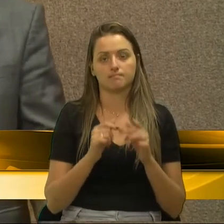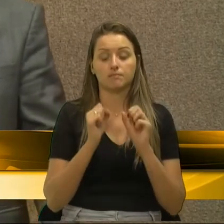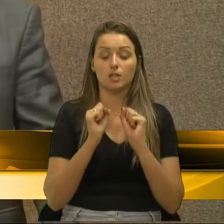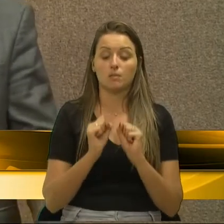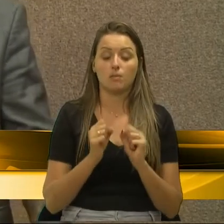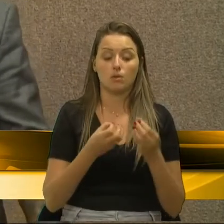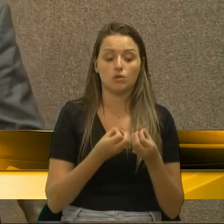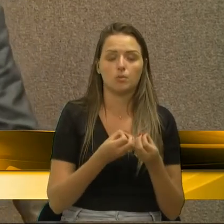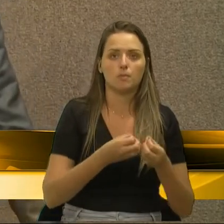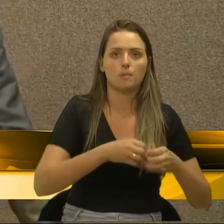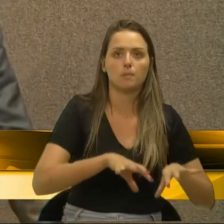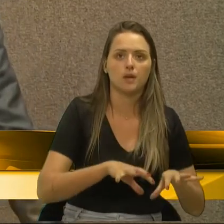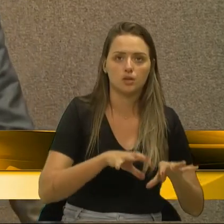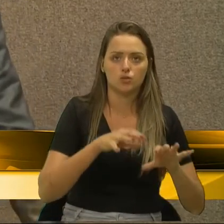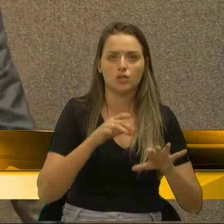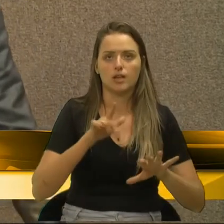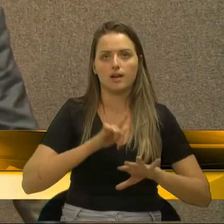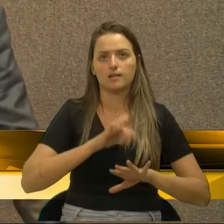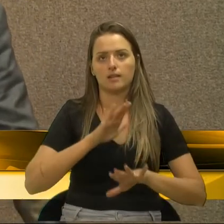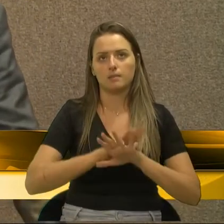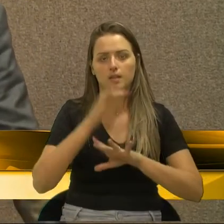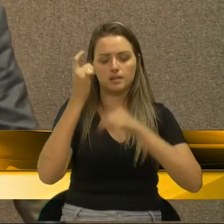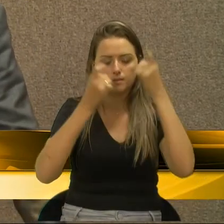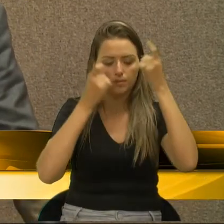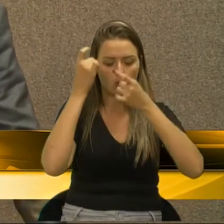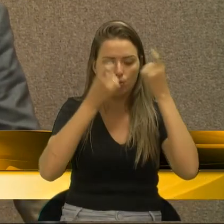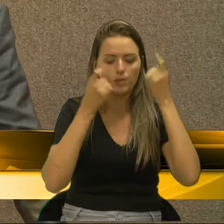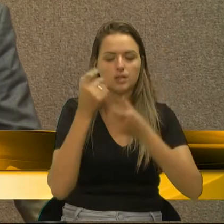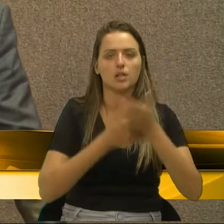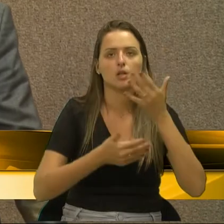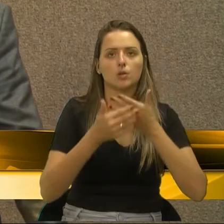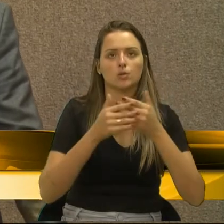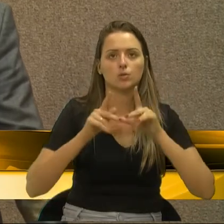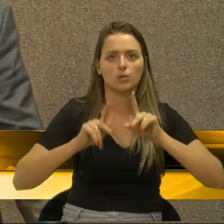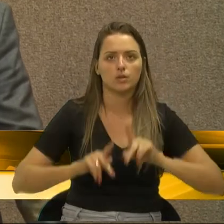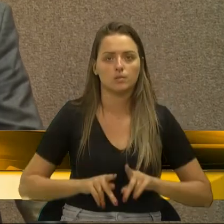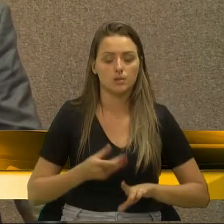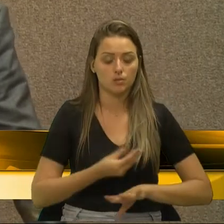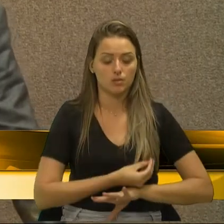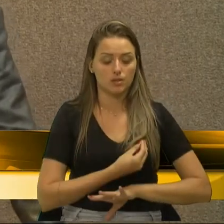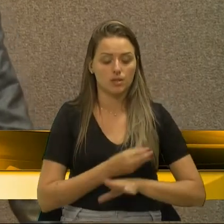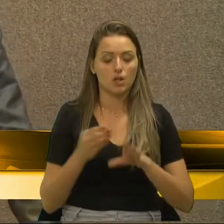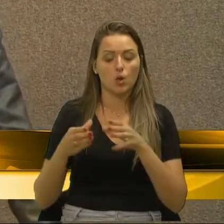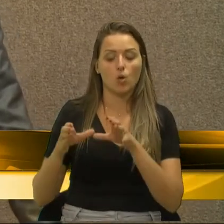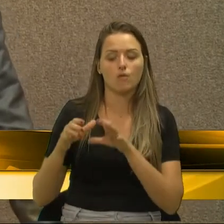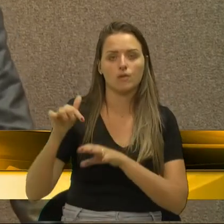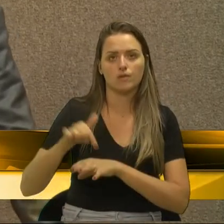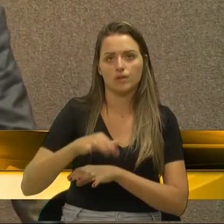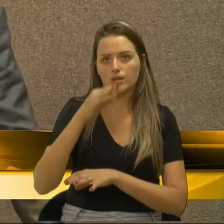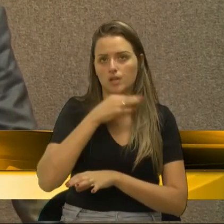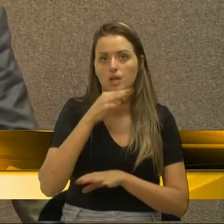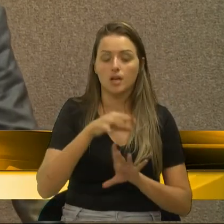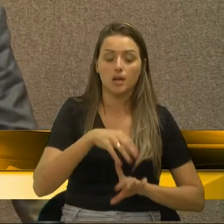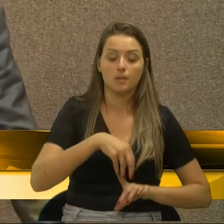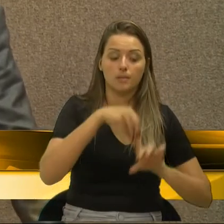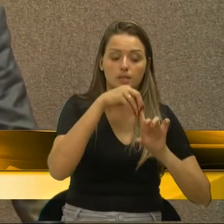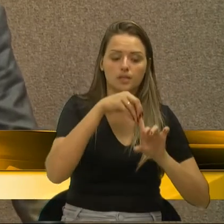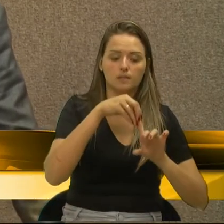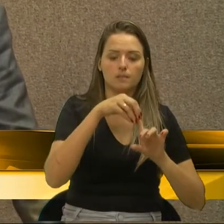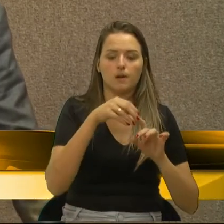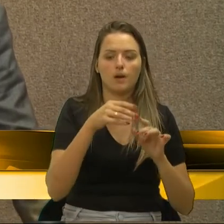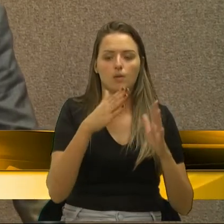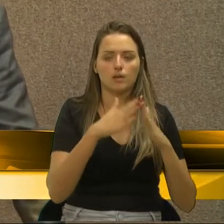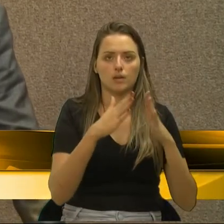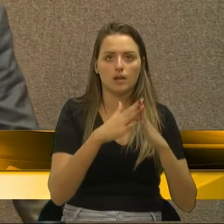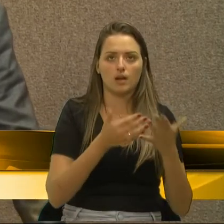cometer uma preocupação enorme com os nossos moradores de Caxias do Sul, principalmente que moram em